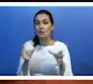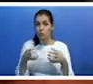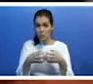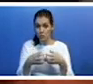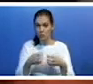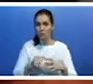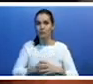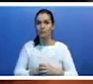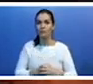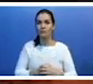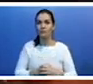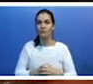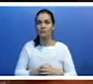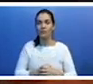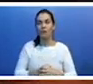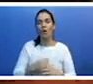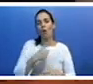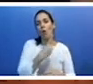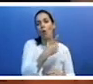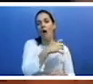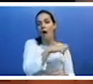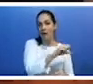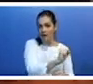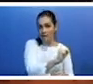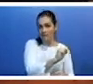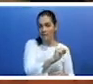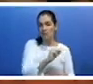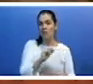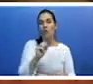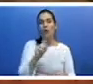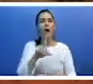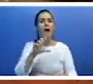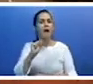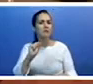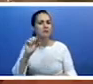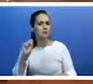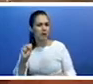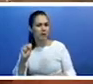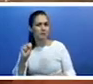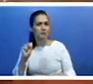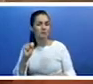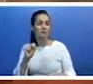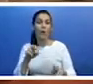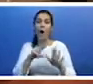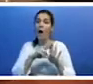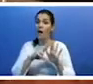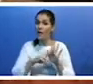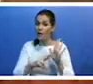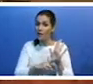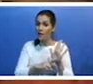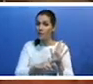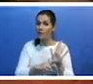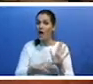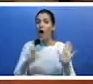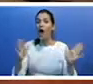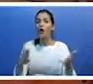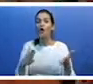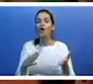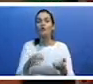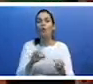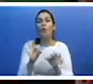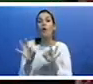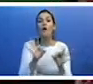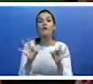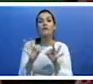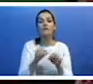né? Com um SS, um S só, fomos analisando as regrinhas das palavrinhas. Agora vamos